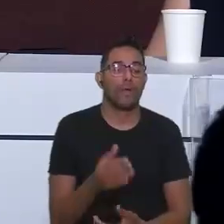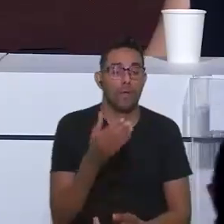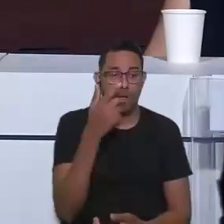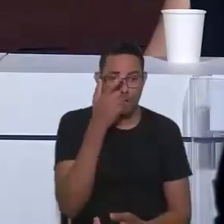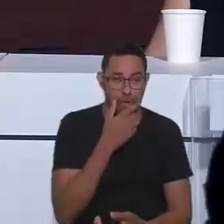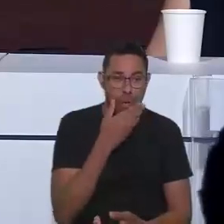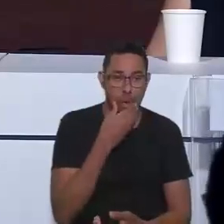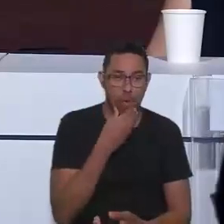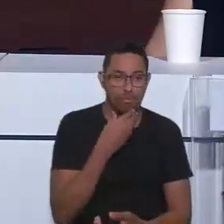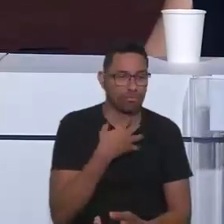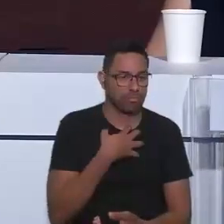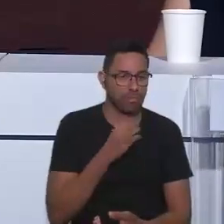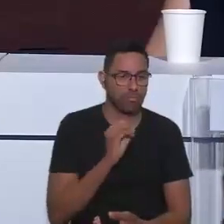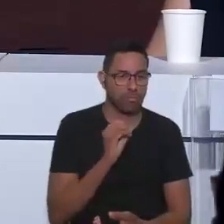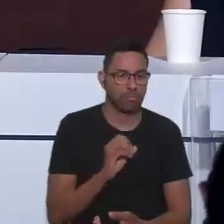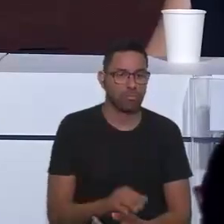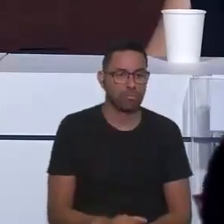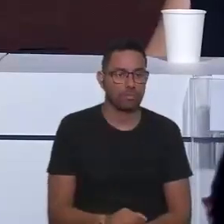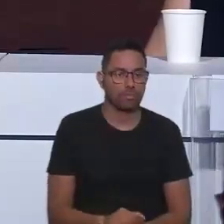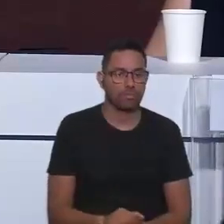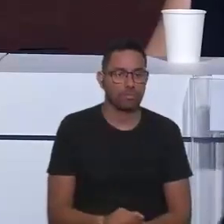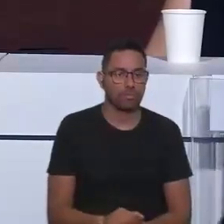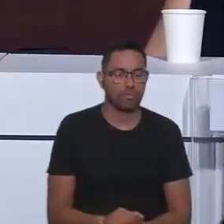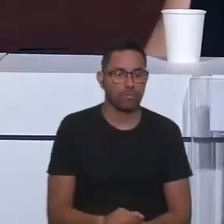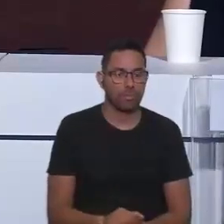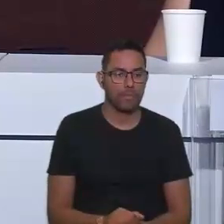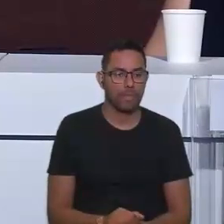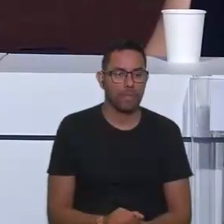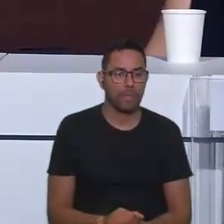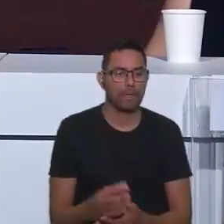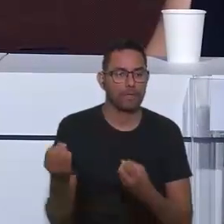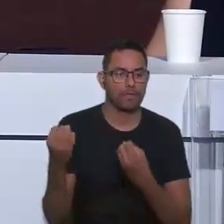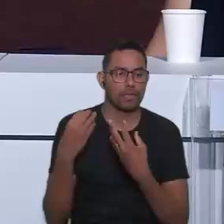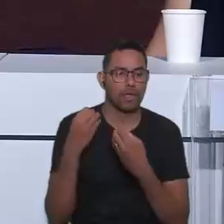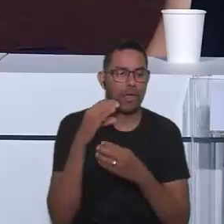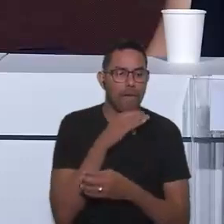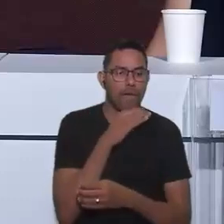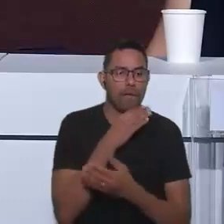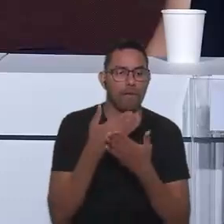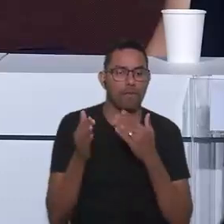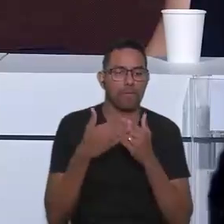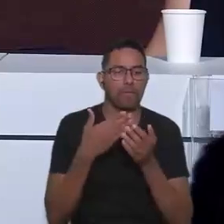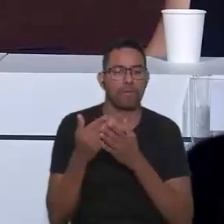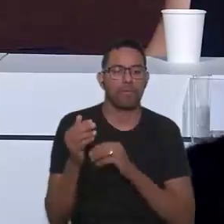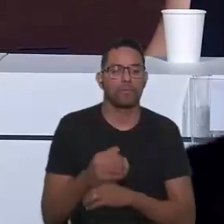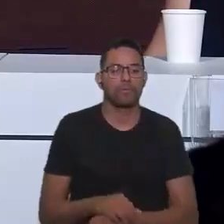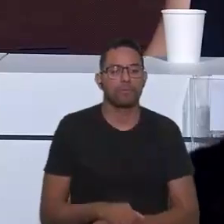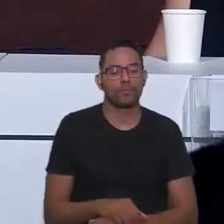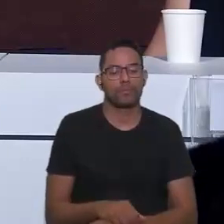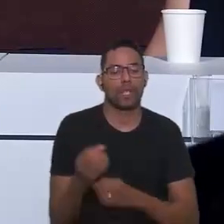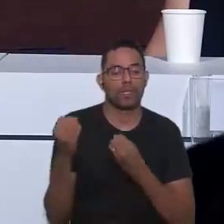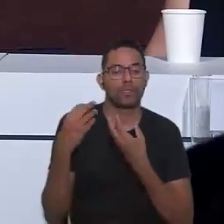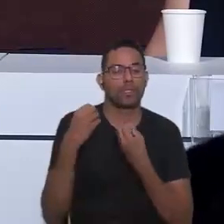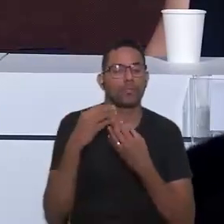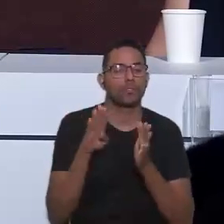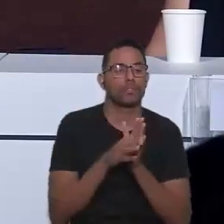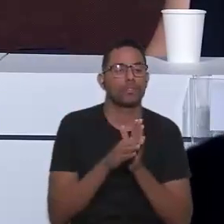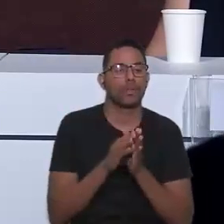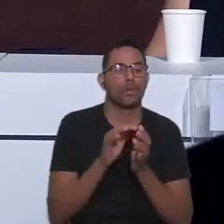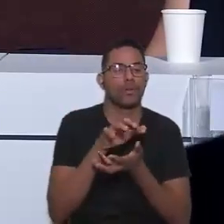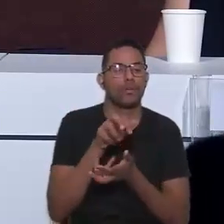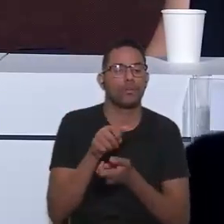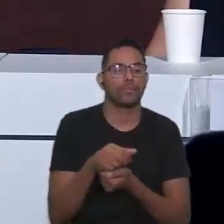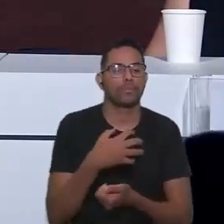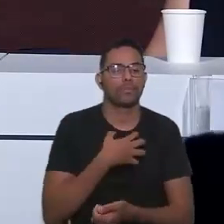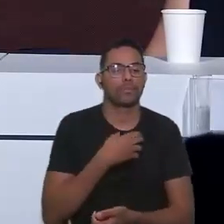não me sinto apelado assim a correr. Eu não fui educado para correr para uma coisa qualquer. Eu fui educado assim, a gente chega ao